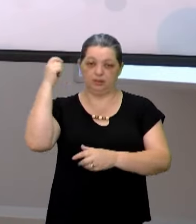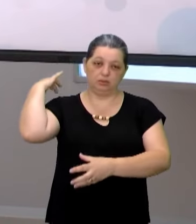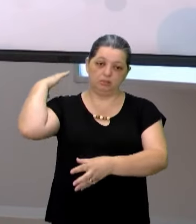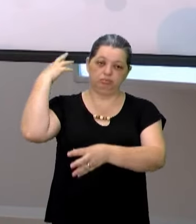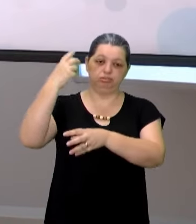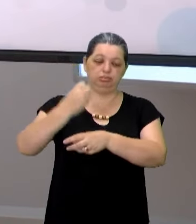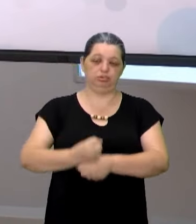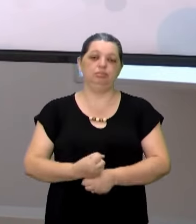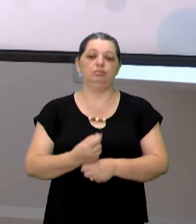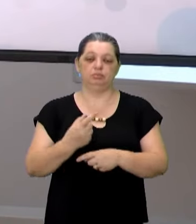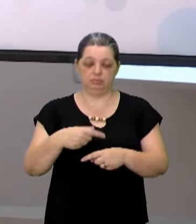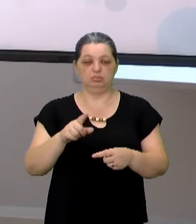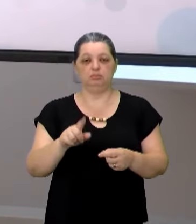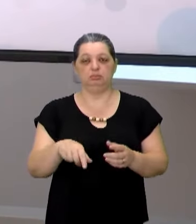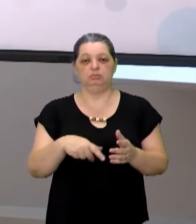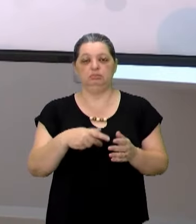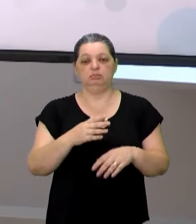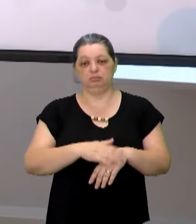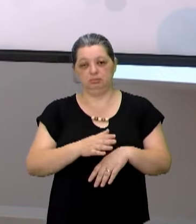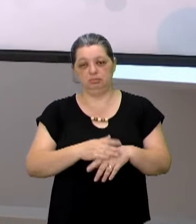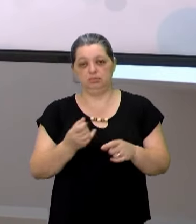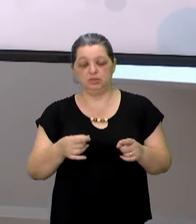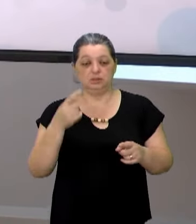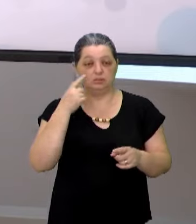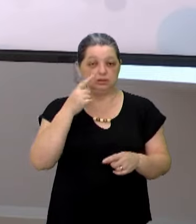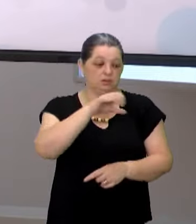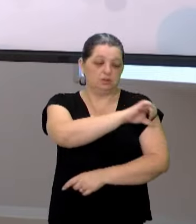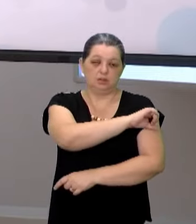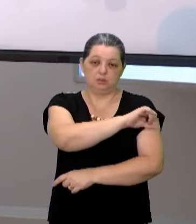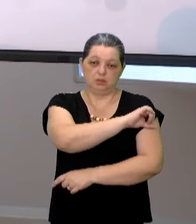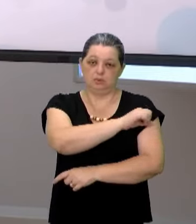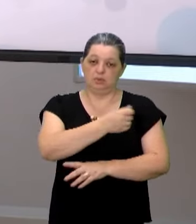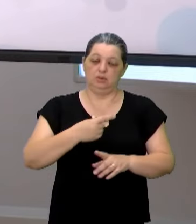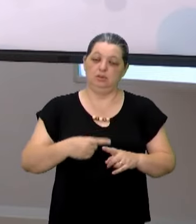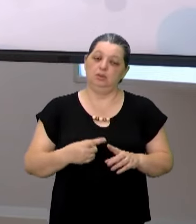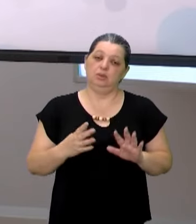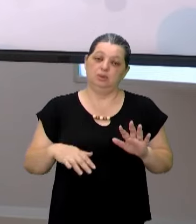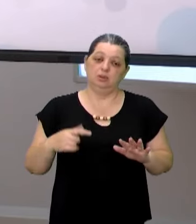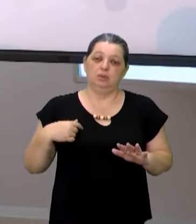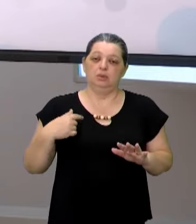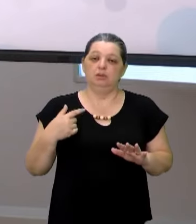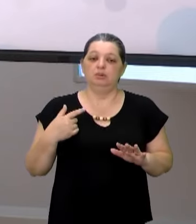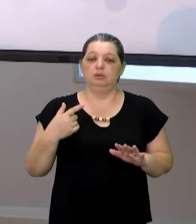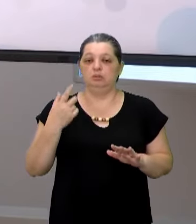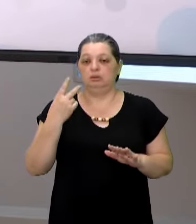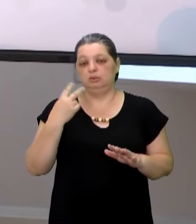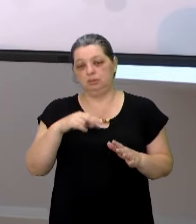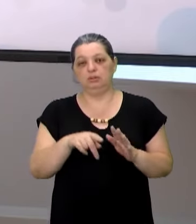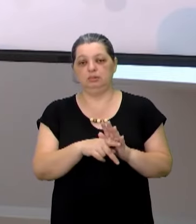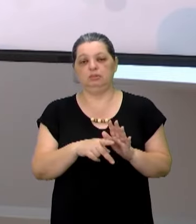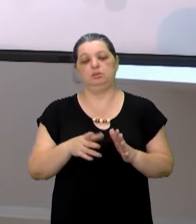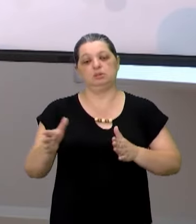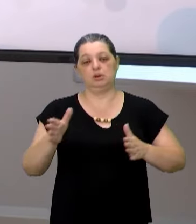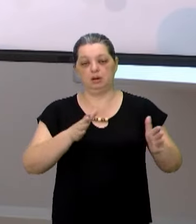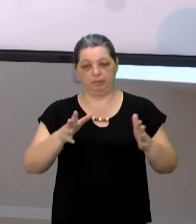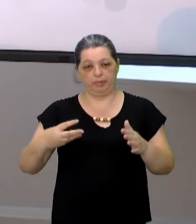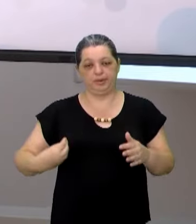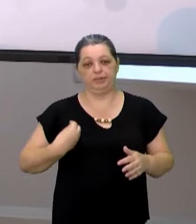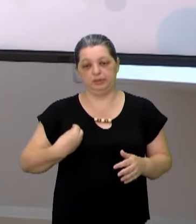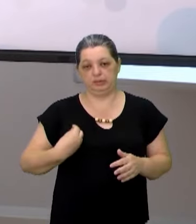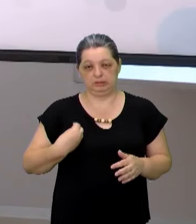ensino básico é cobrado. Se por acaso você não está vendo no nono ano, é porque provavelmente você deve ter visto em algum momento da sua vida escolar aí, tá